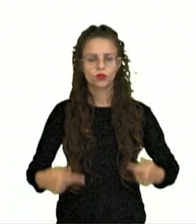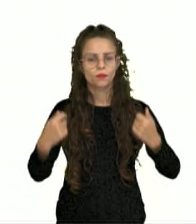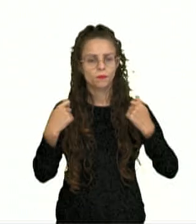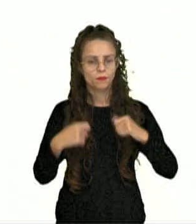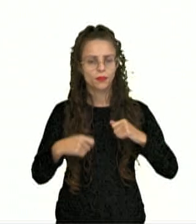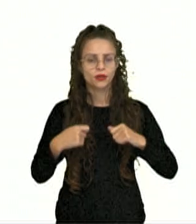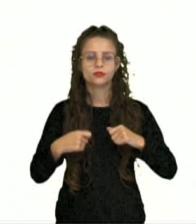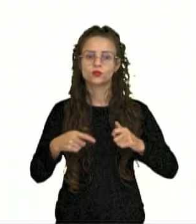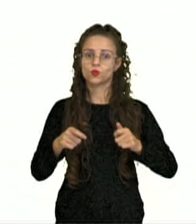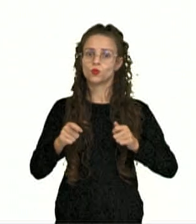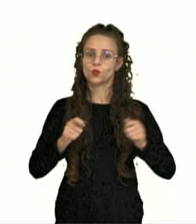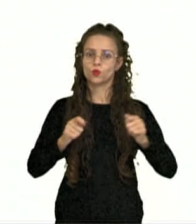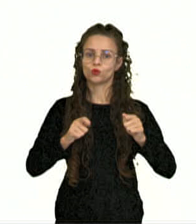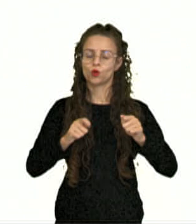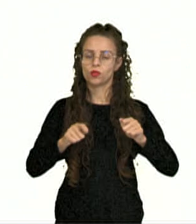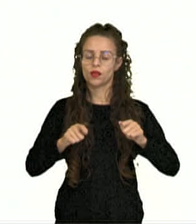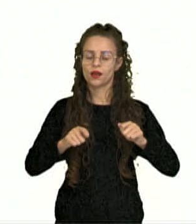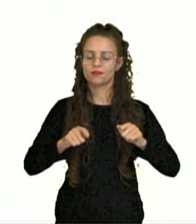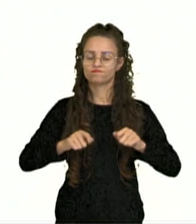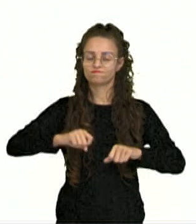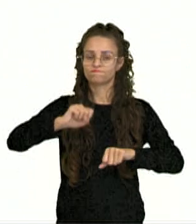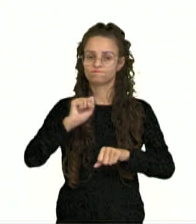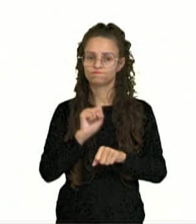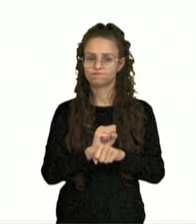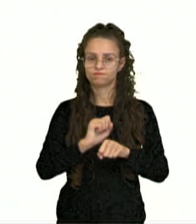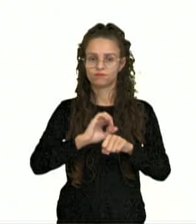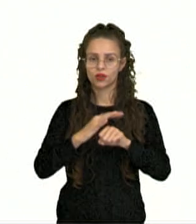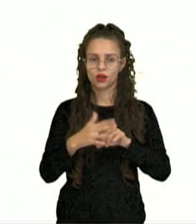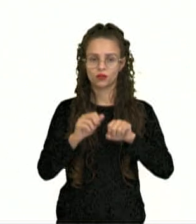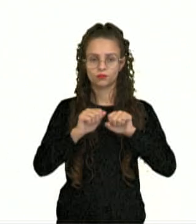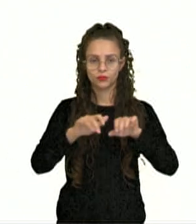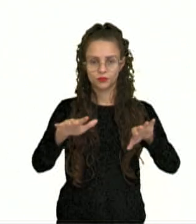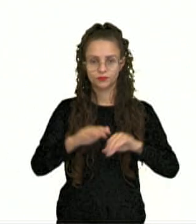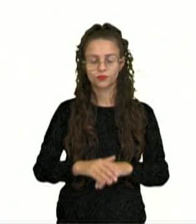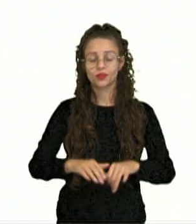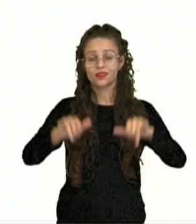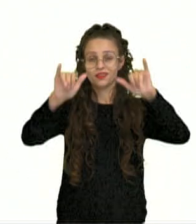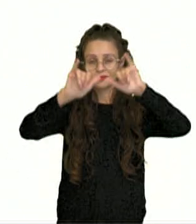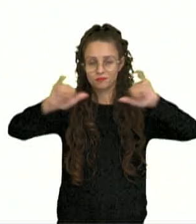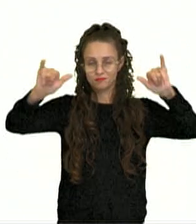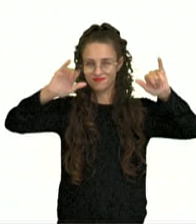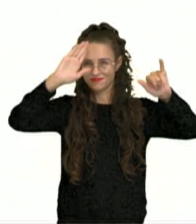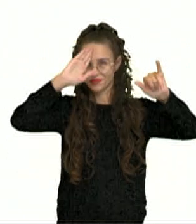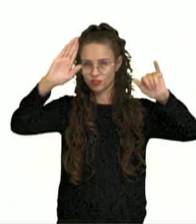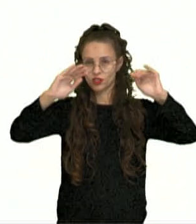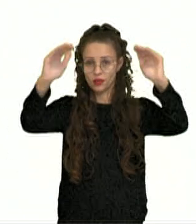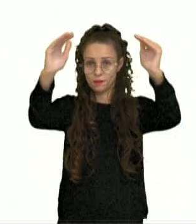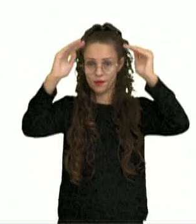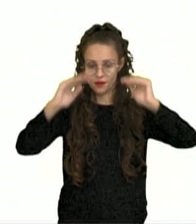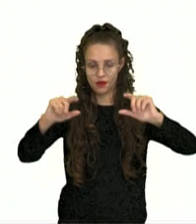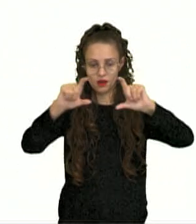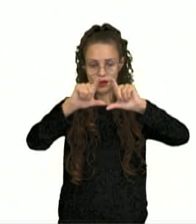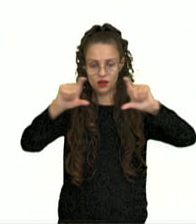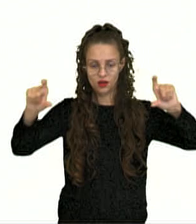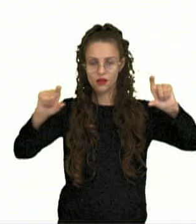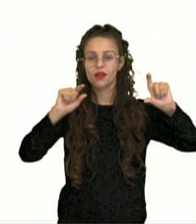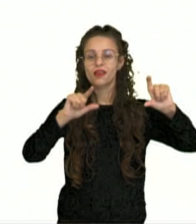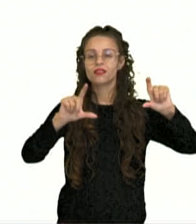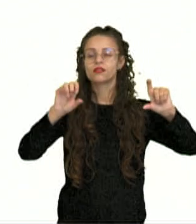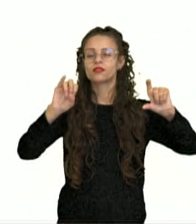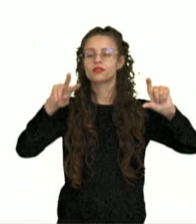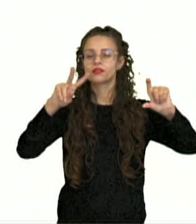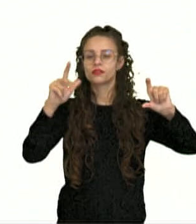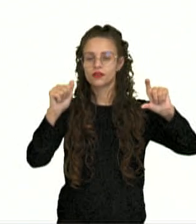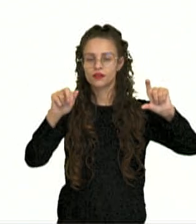da epidemia. A linha fina, ela está sempre após a manchete. E o que ela traz?